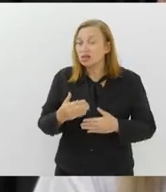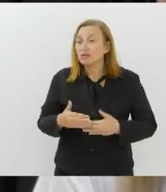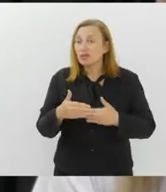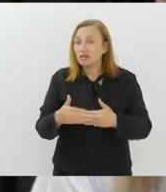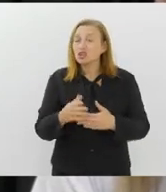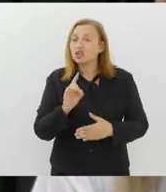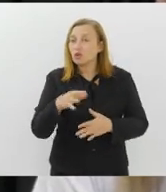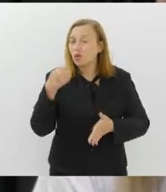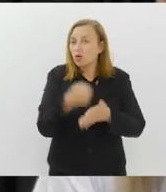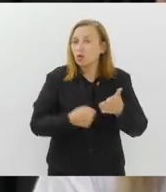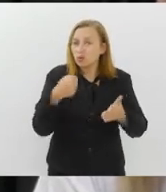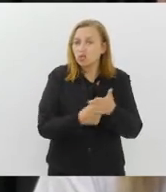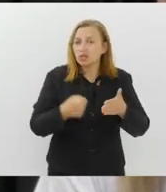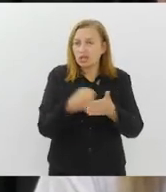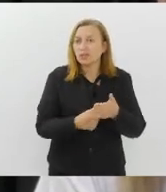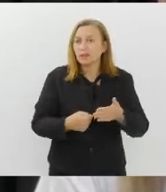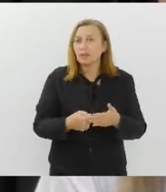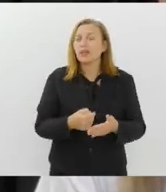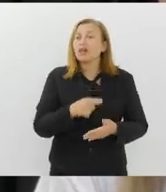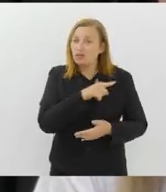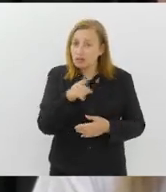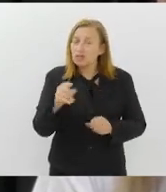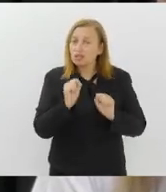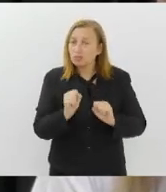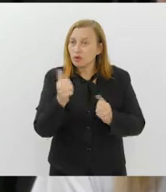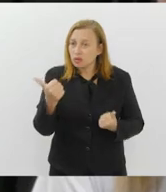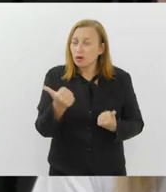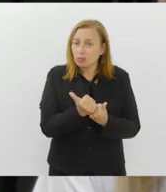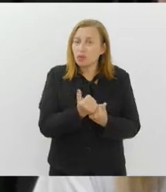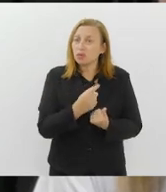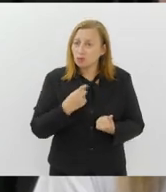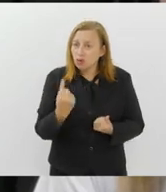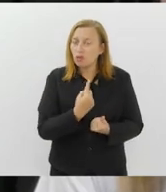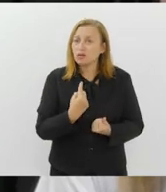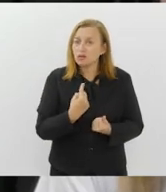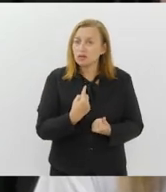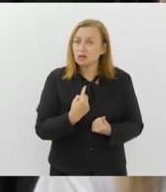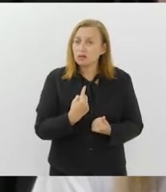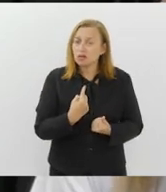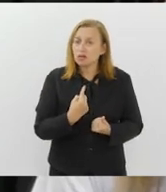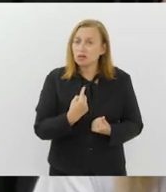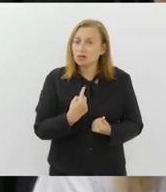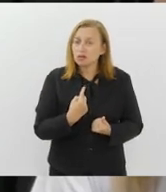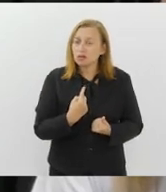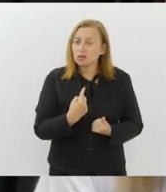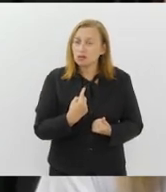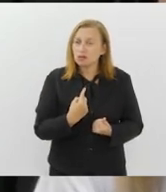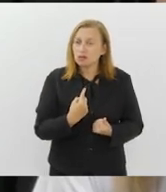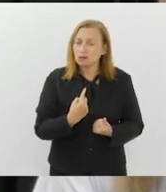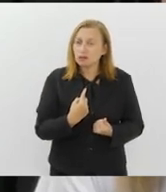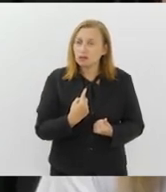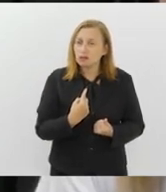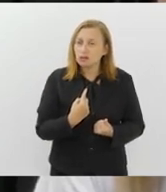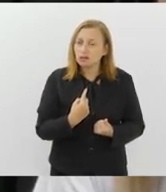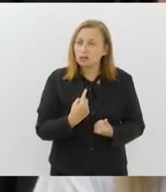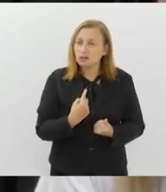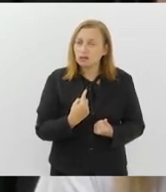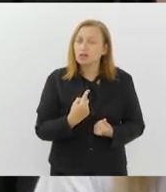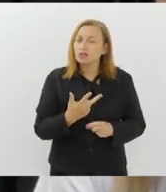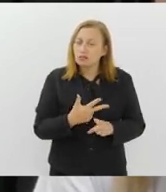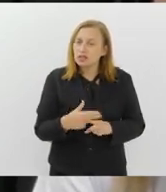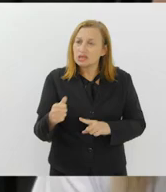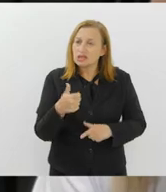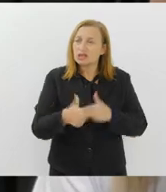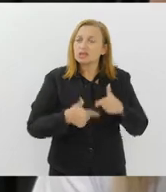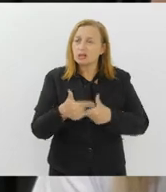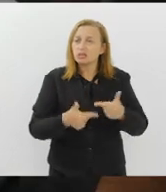é luta sobre luta. E vocês podem contar conosco, com todas nós e todos nós, para vencer essa